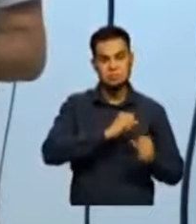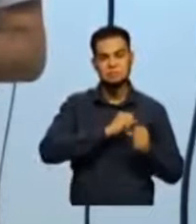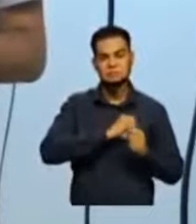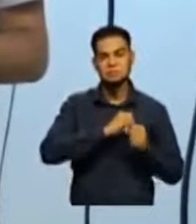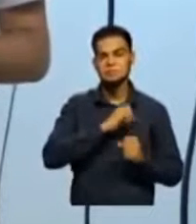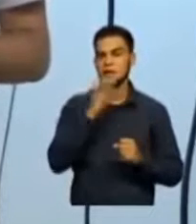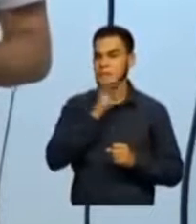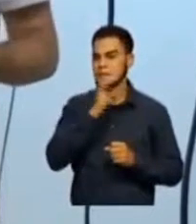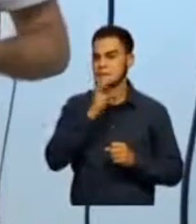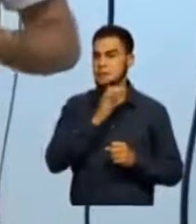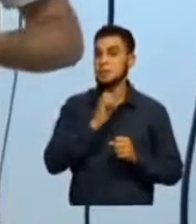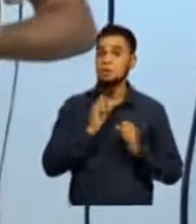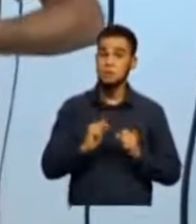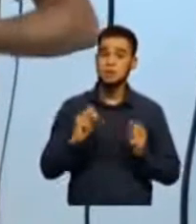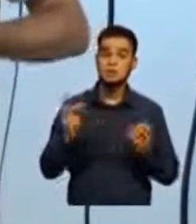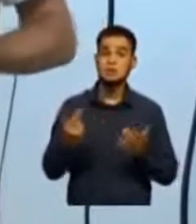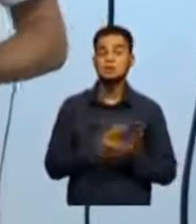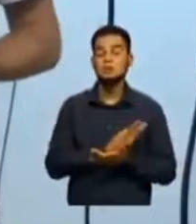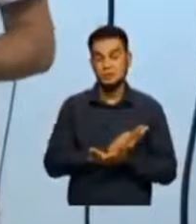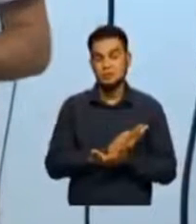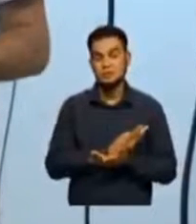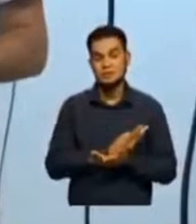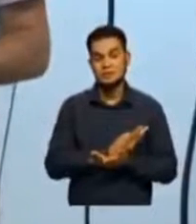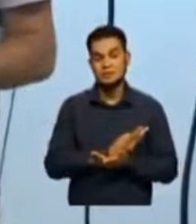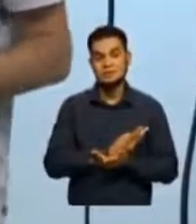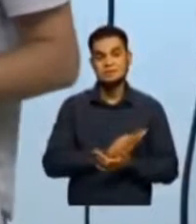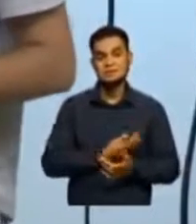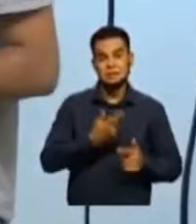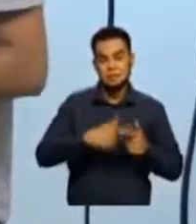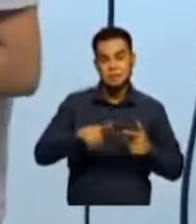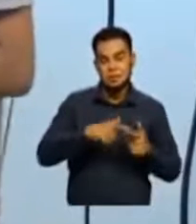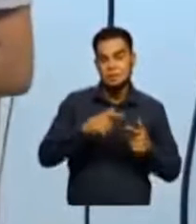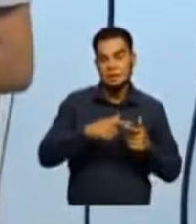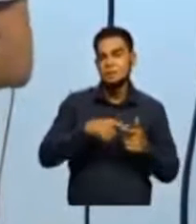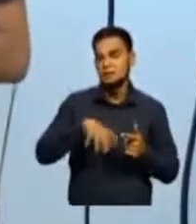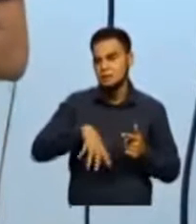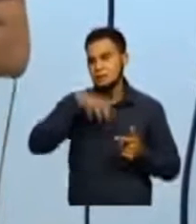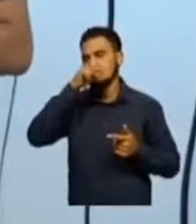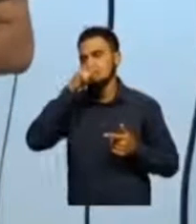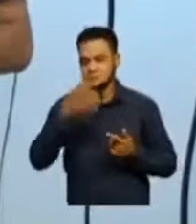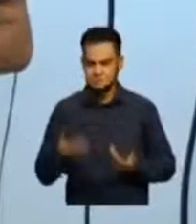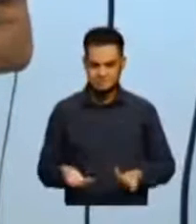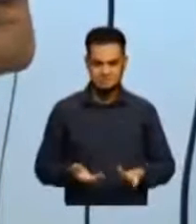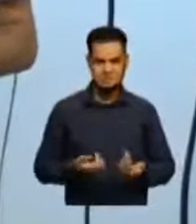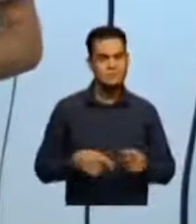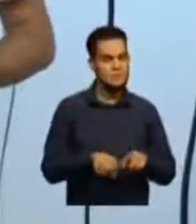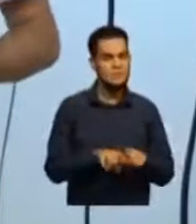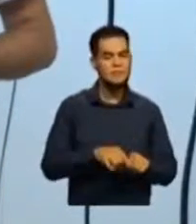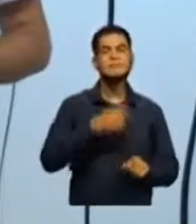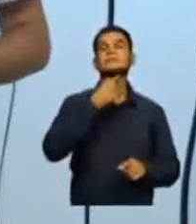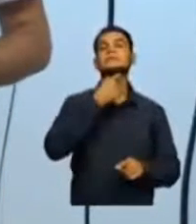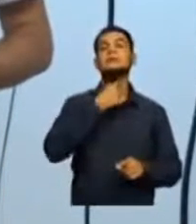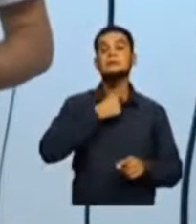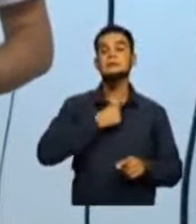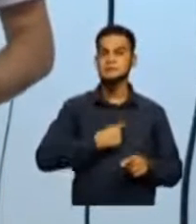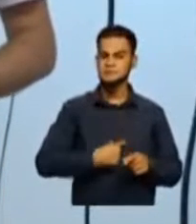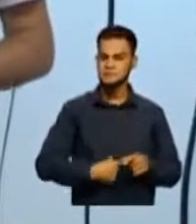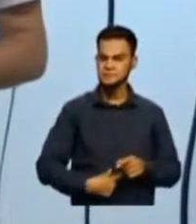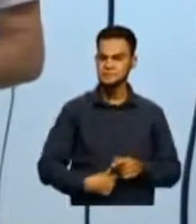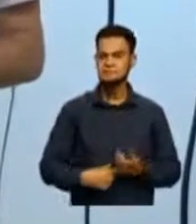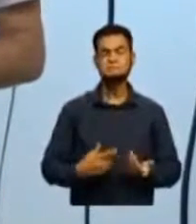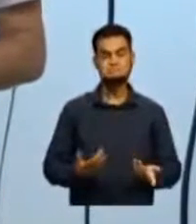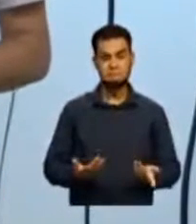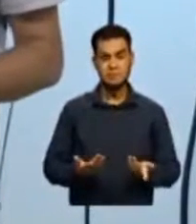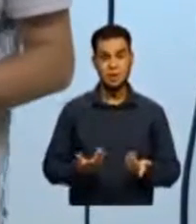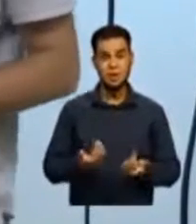e com isso pode causar até uma insuficiência cardiorrespiratória. E no tubo digestório ele migra então para o intestino e